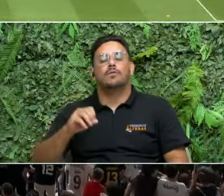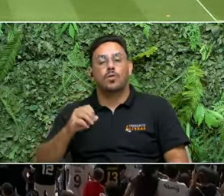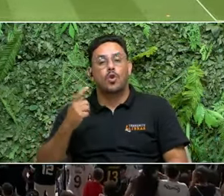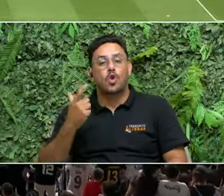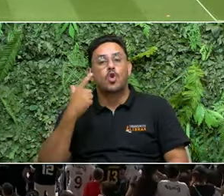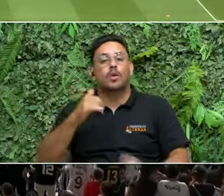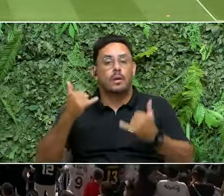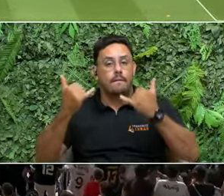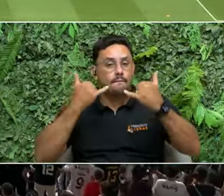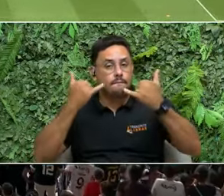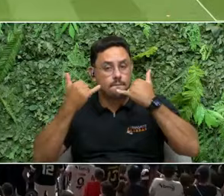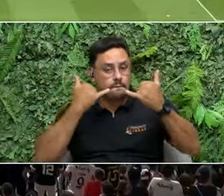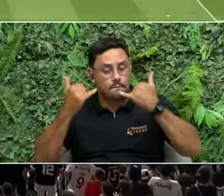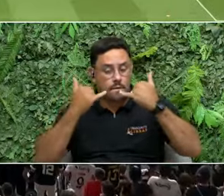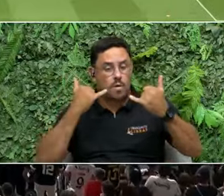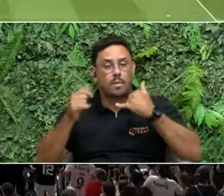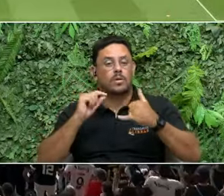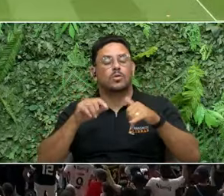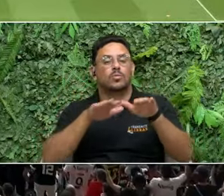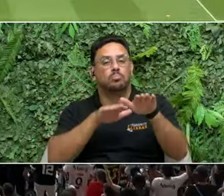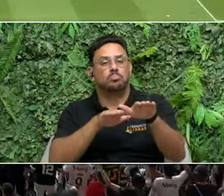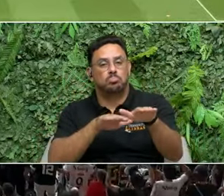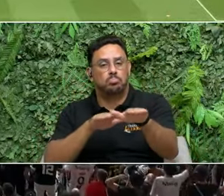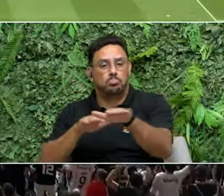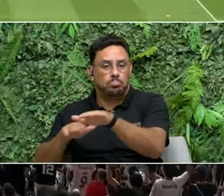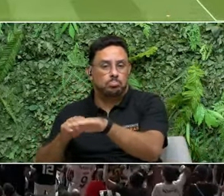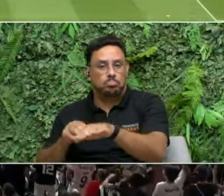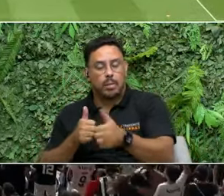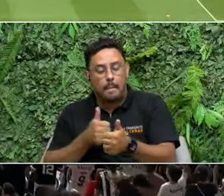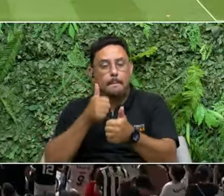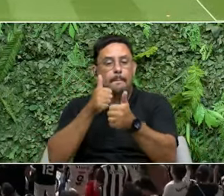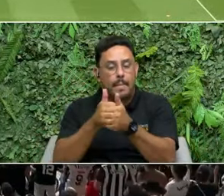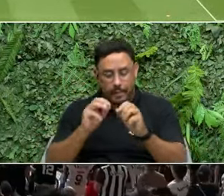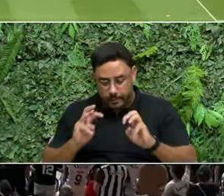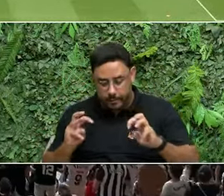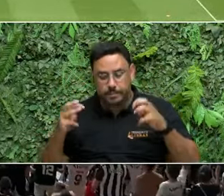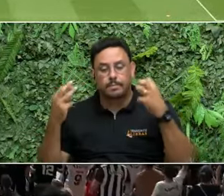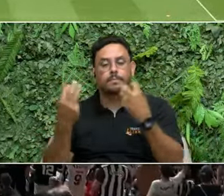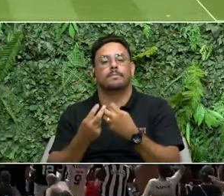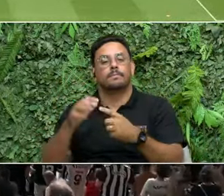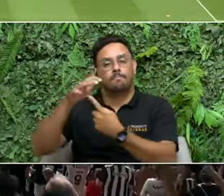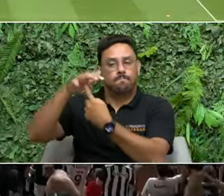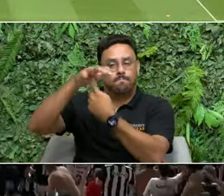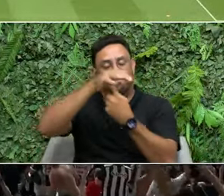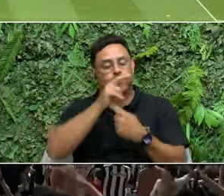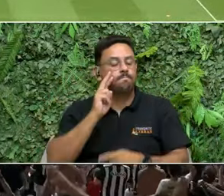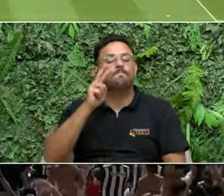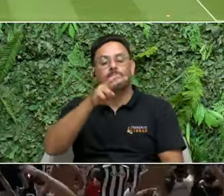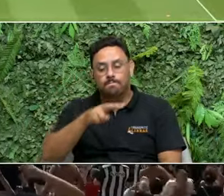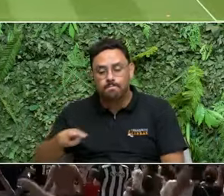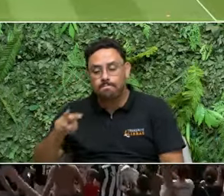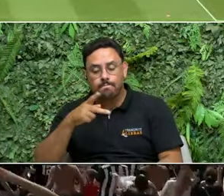notícias mais informações sobre o trânsito em volta da arena MRV lá de cima fala